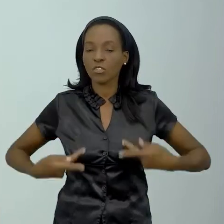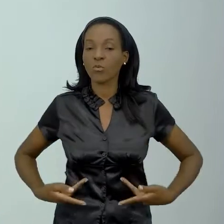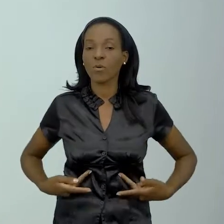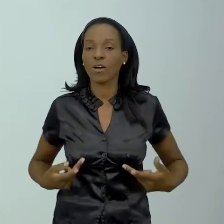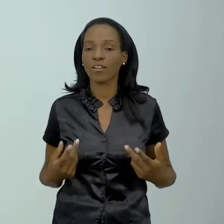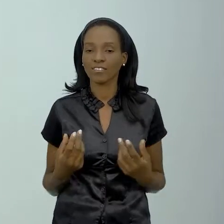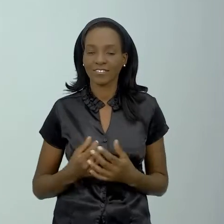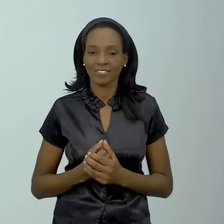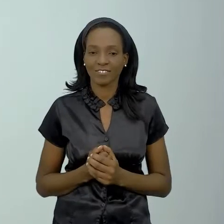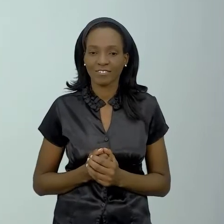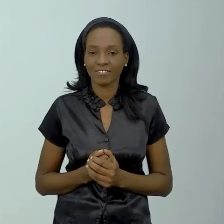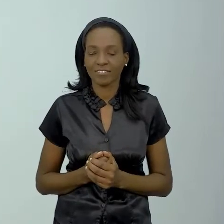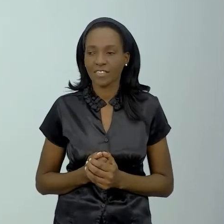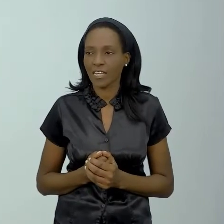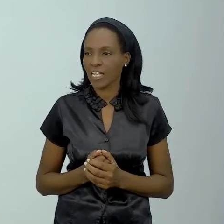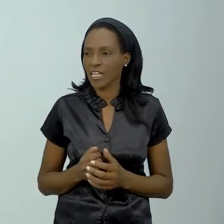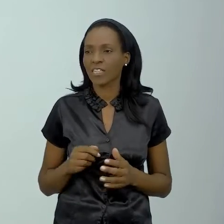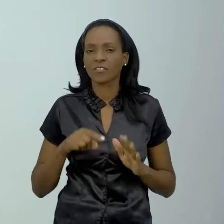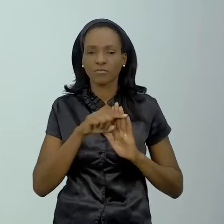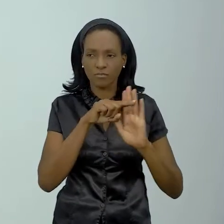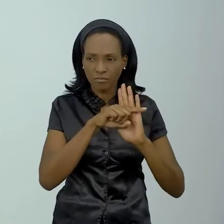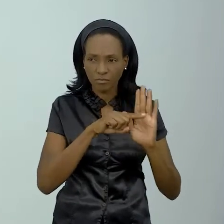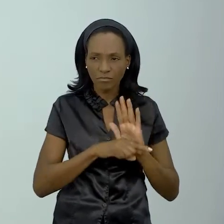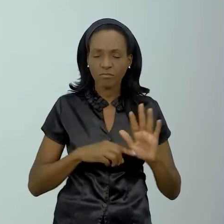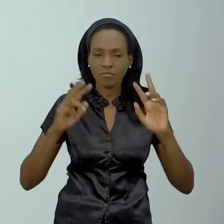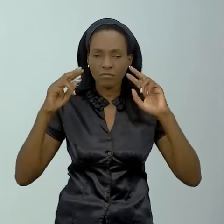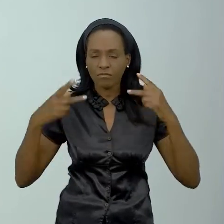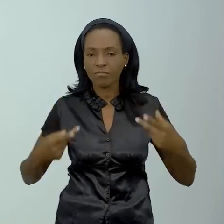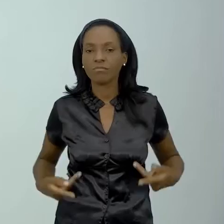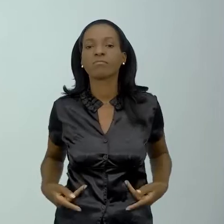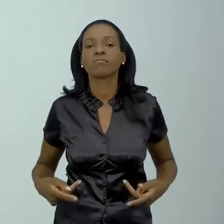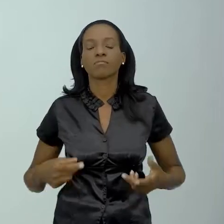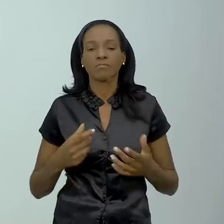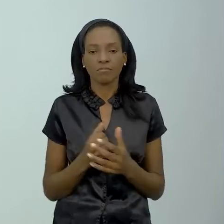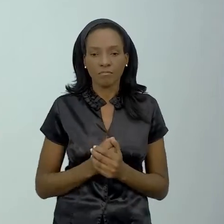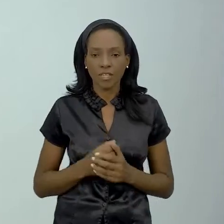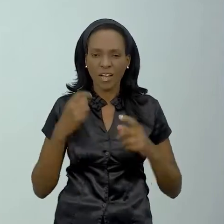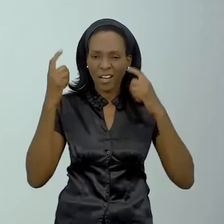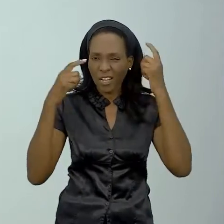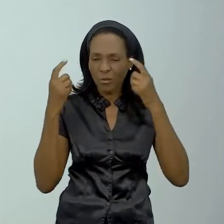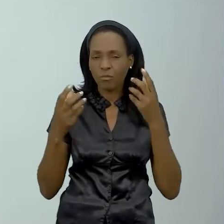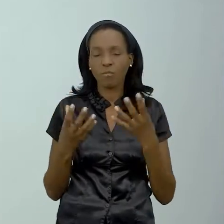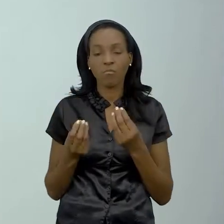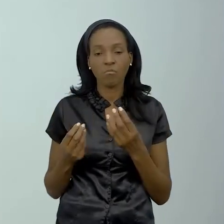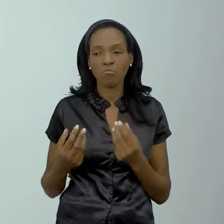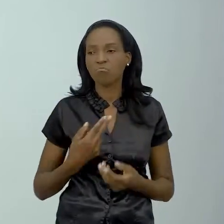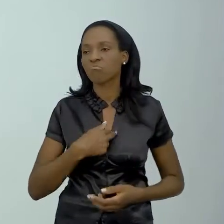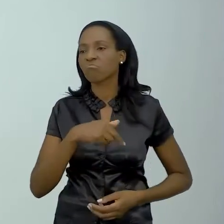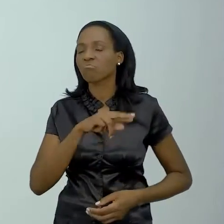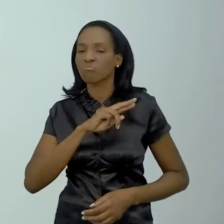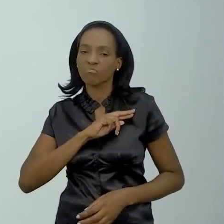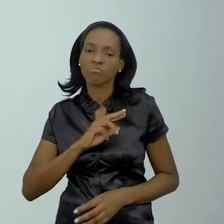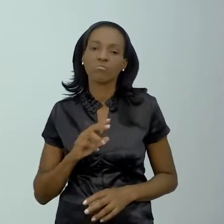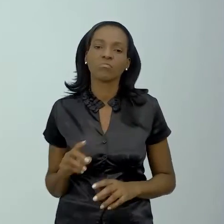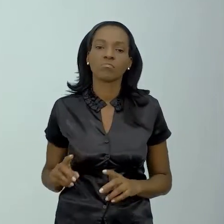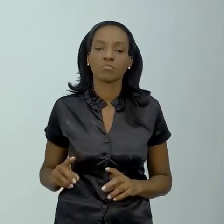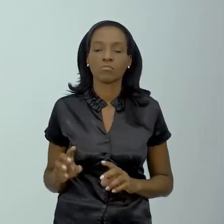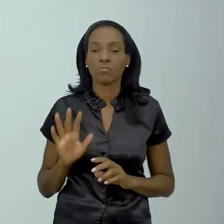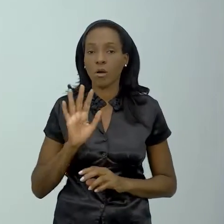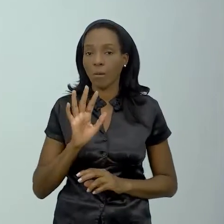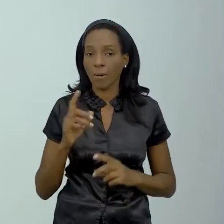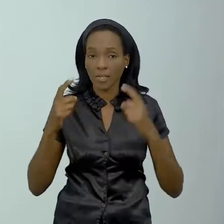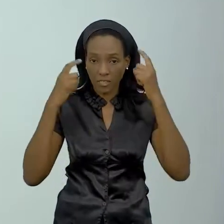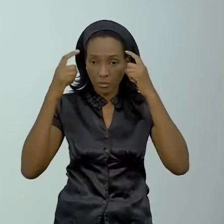a gente fala de antropocêntrico, né, lá no período medieval, onde as pessoas se preocupavam muito com o religioso, mas não é se preocupar com o religioso como hoje, era outro tipo